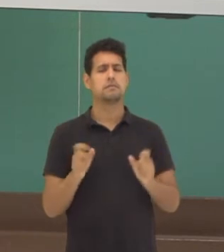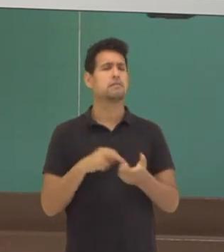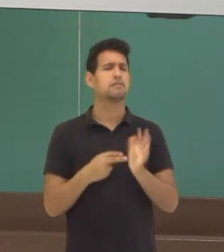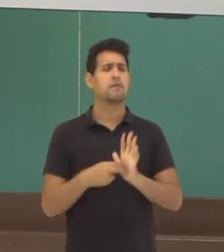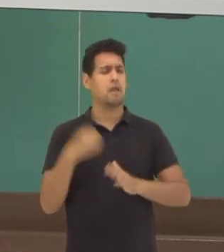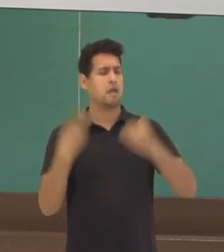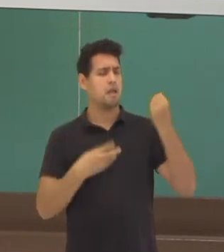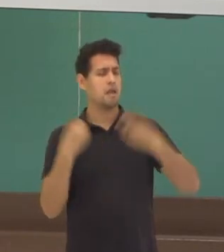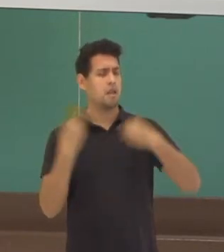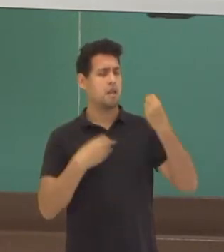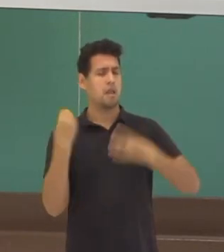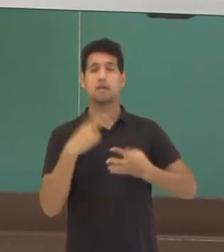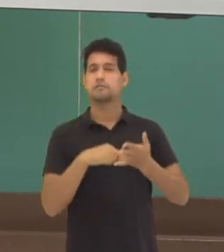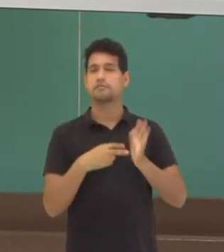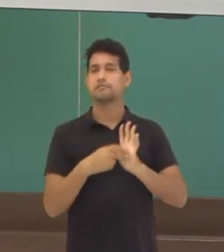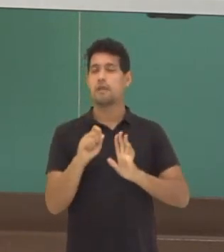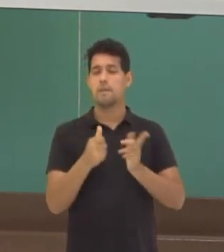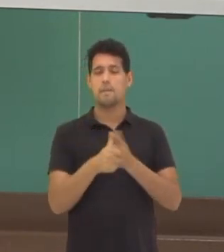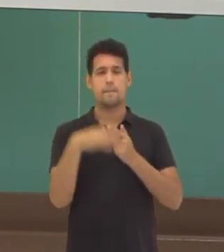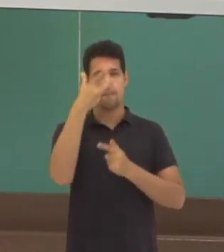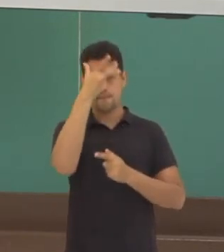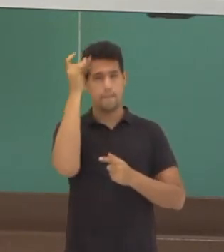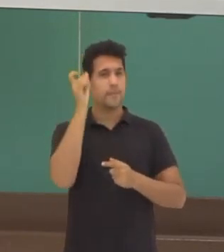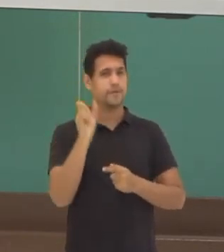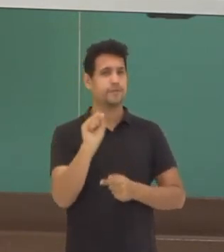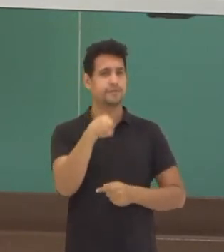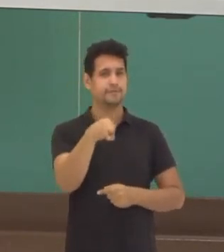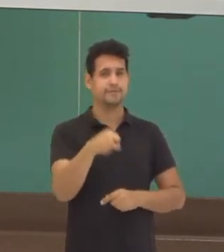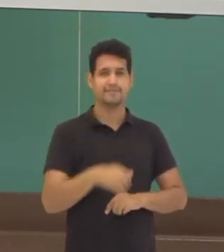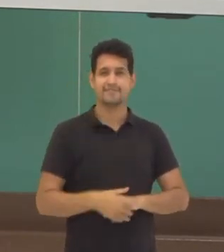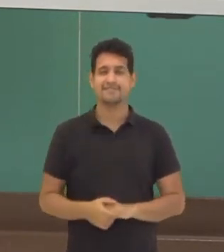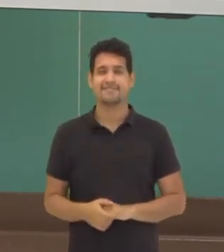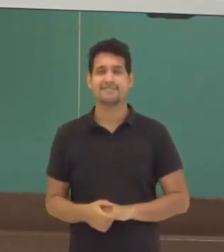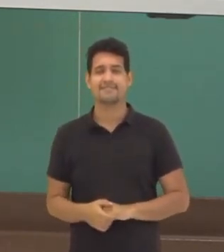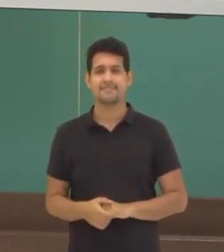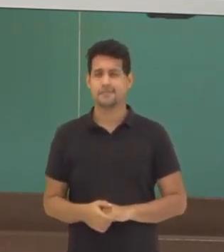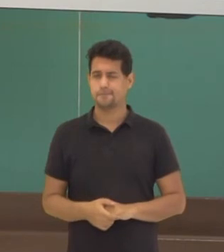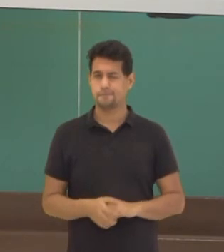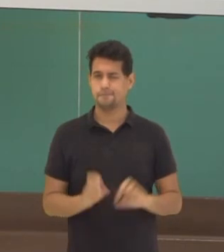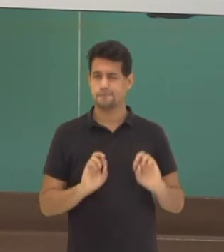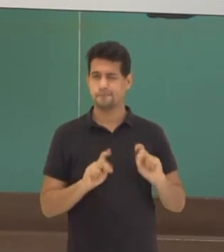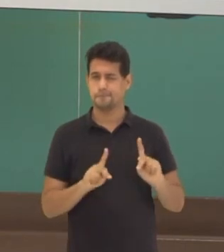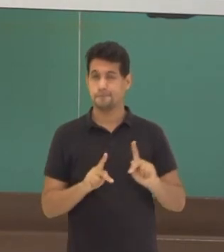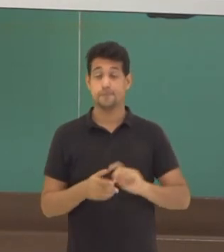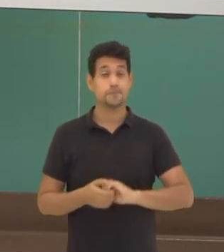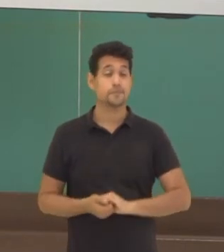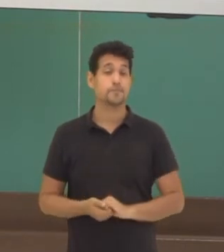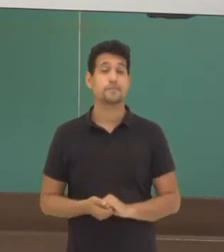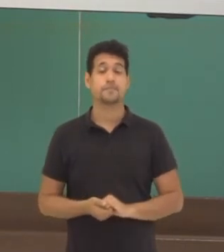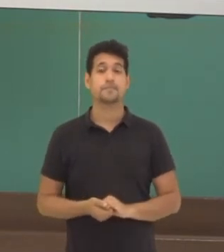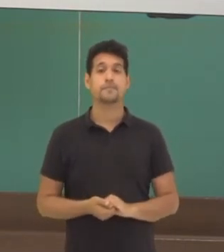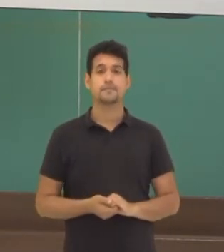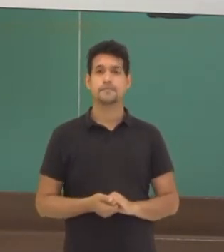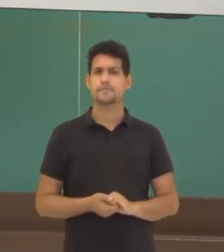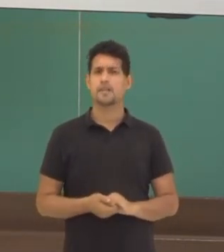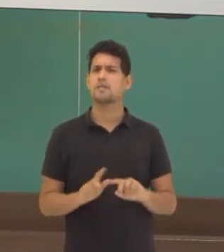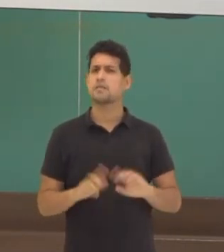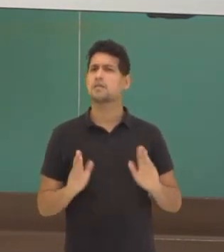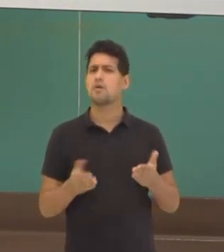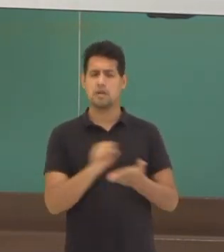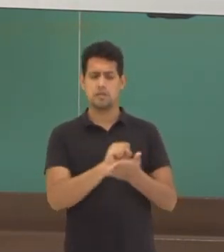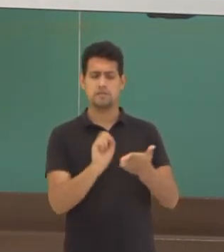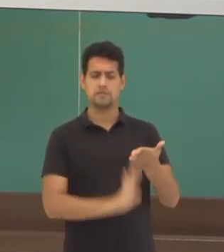personagem protagonista, que é o personagem principal, ou o personagem coadjuvante, que não é o personagem principal, mas faz